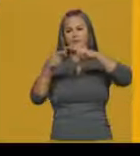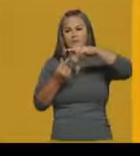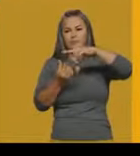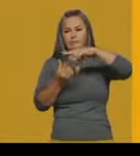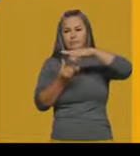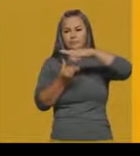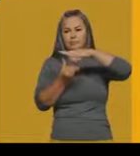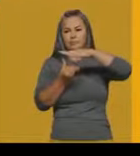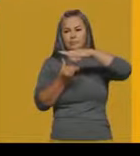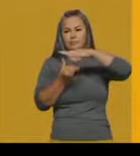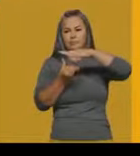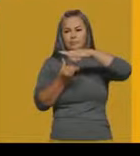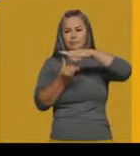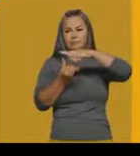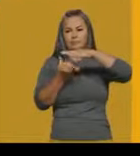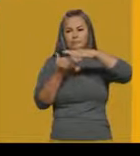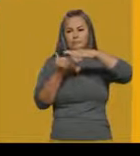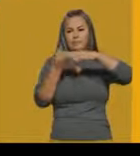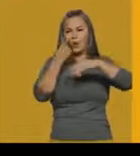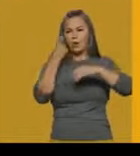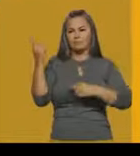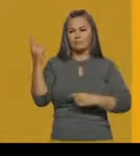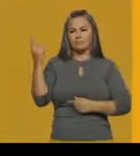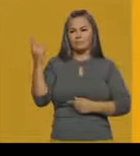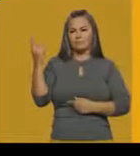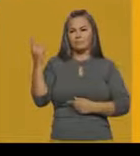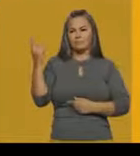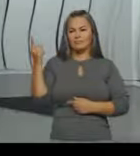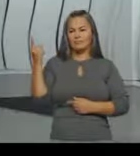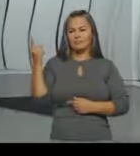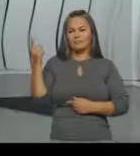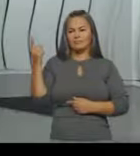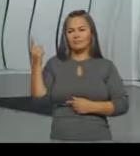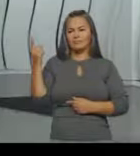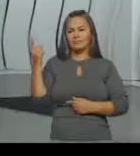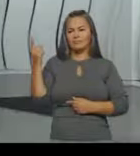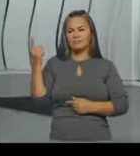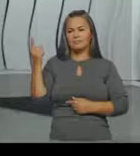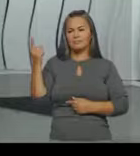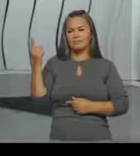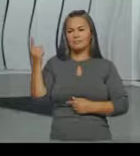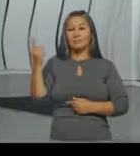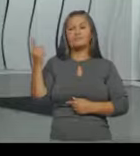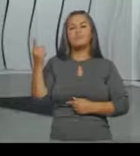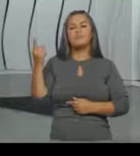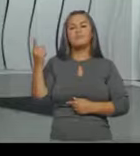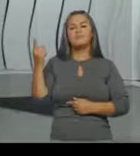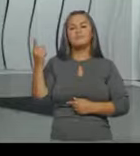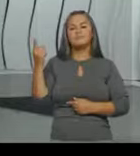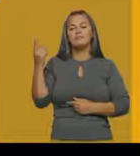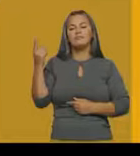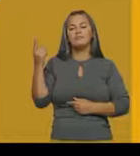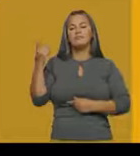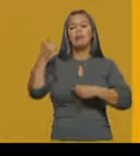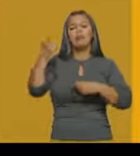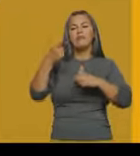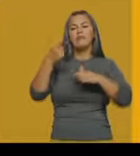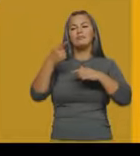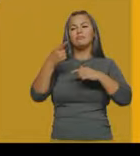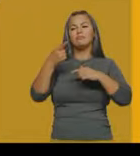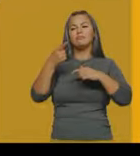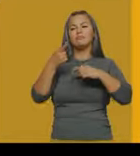também. Aqui também. E aqui também. Ah, agora eu vou subir. Então eu vou dividir por 4. Ah,